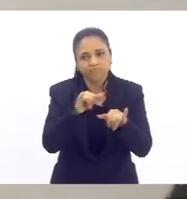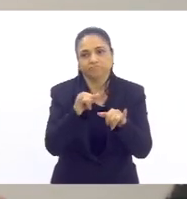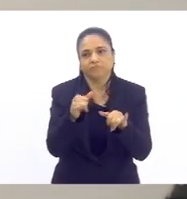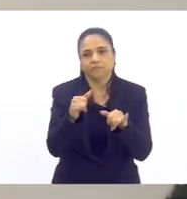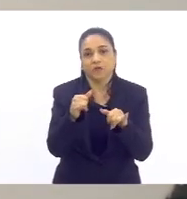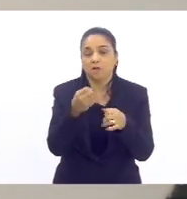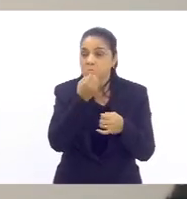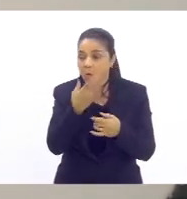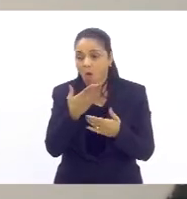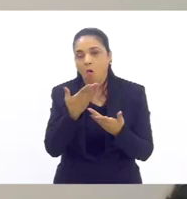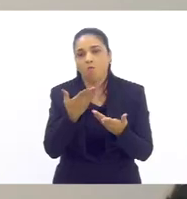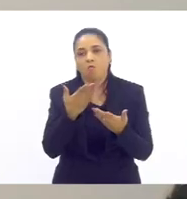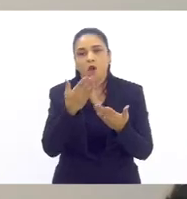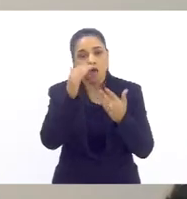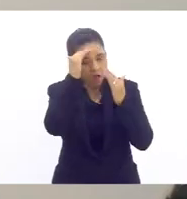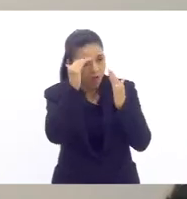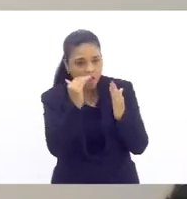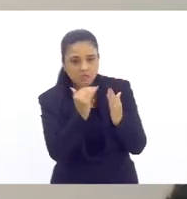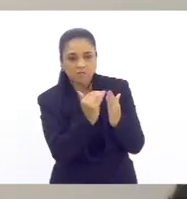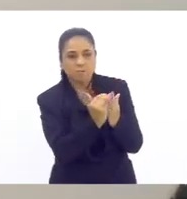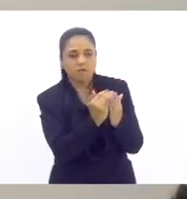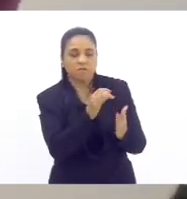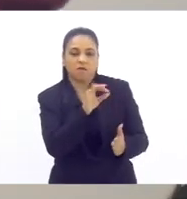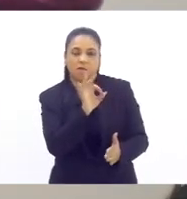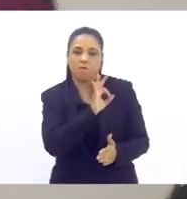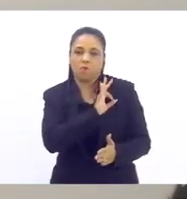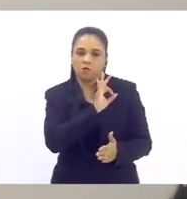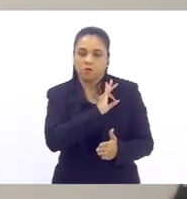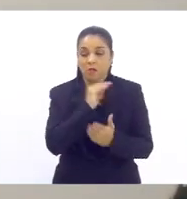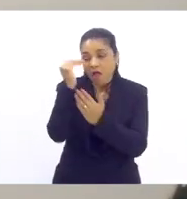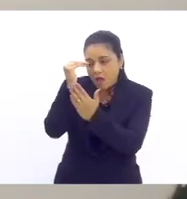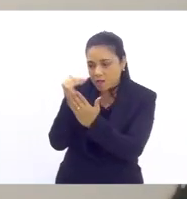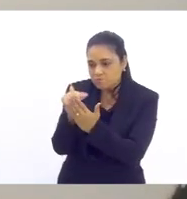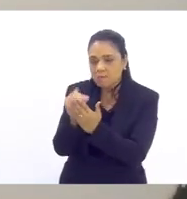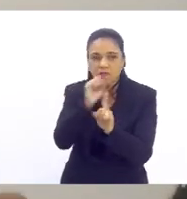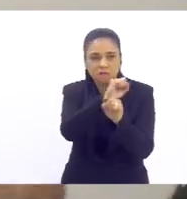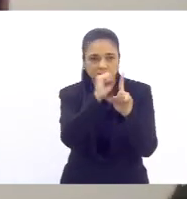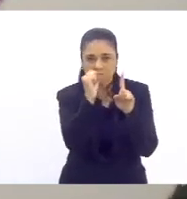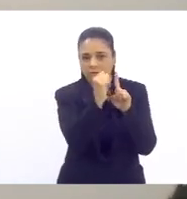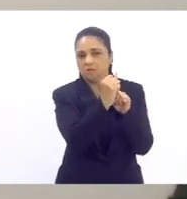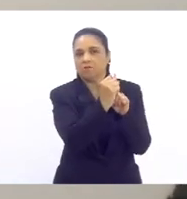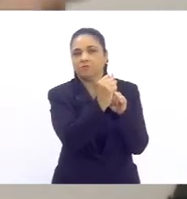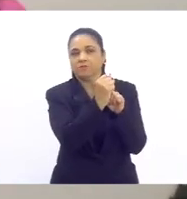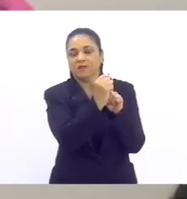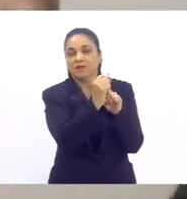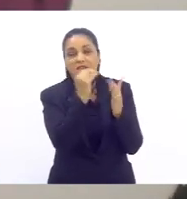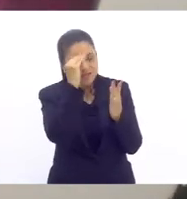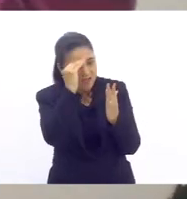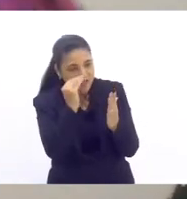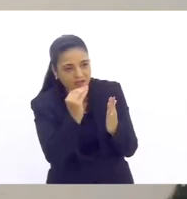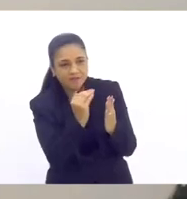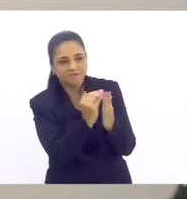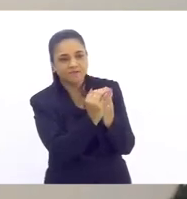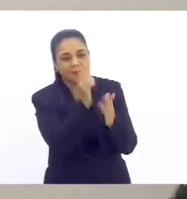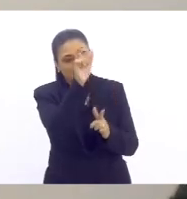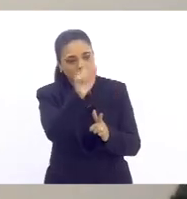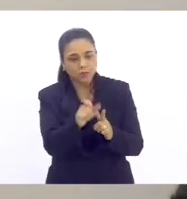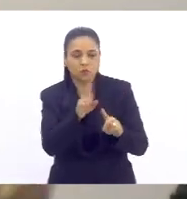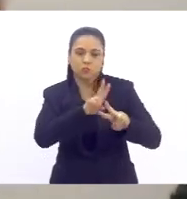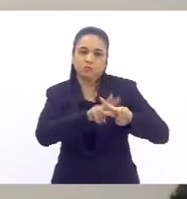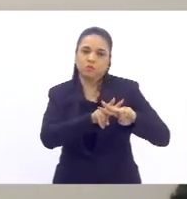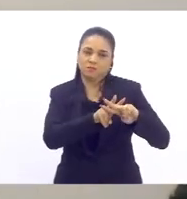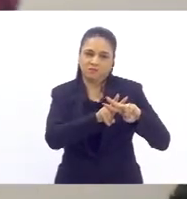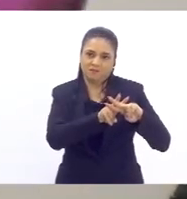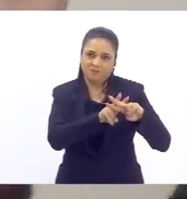é bom respalda a polícia respal da sociedade e respalda a pessoa que está presa